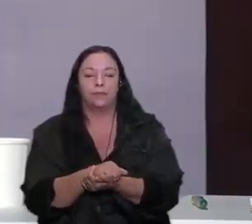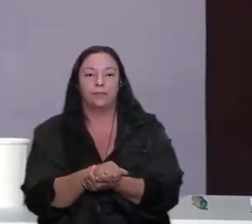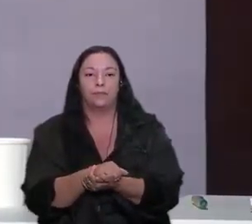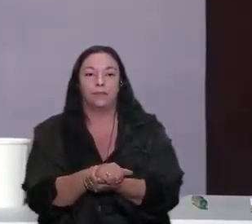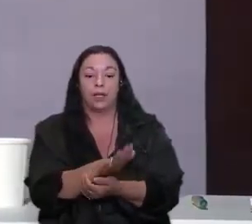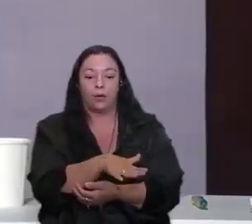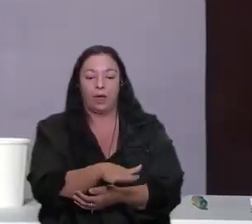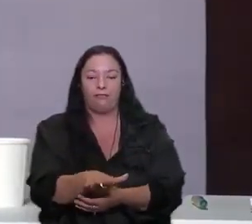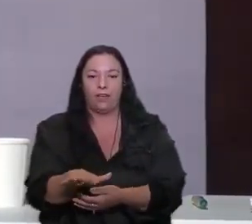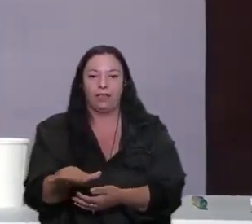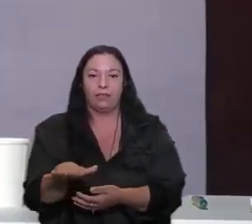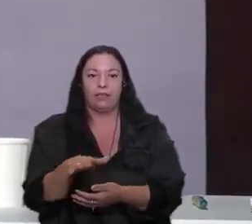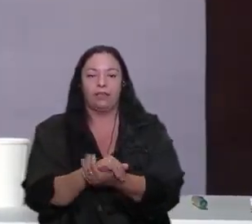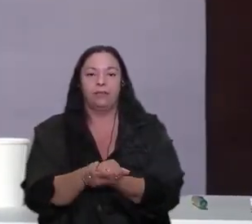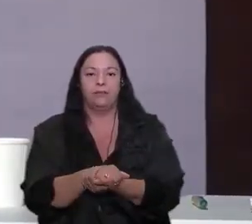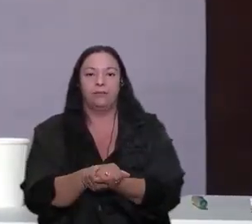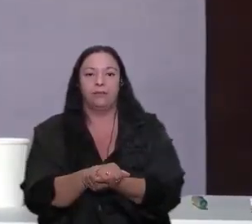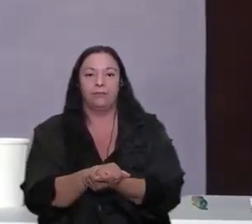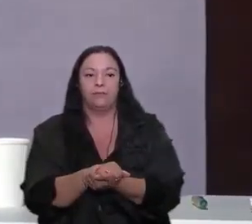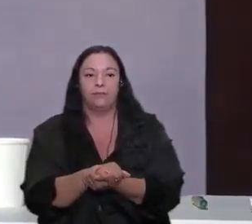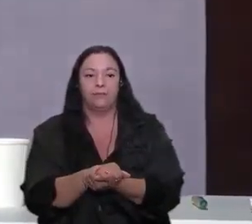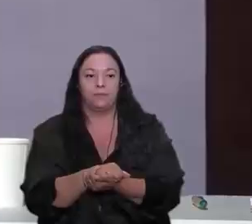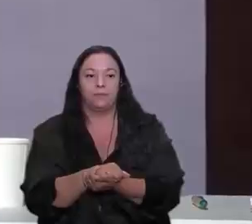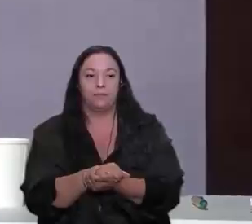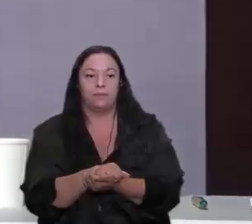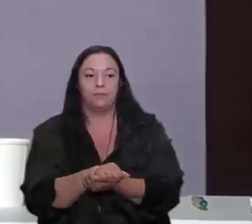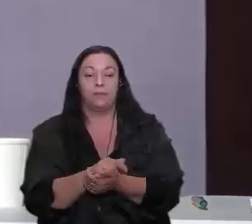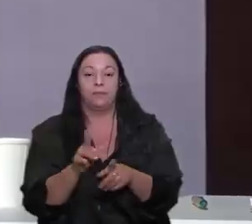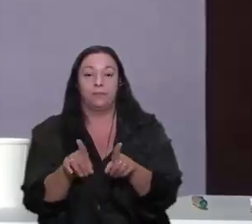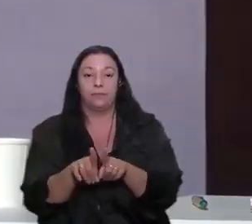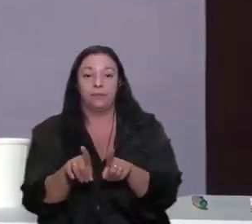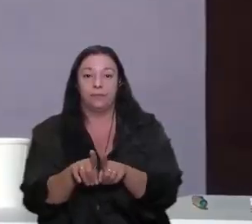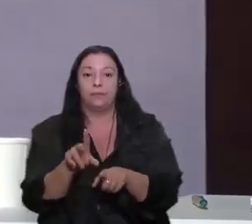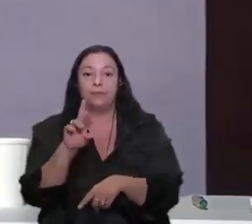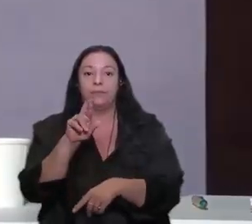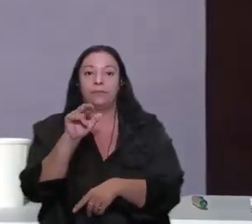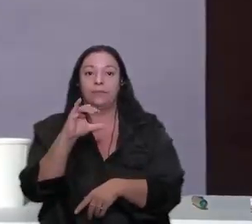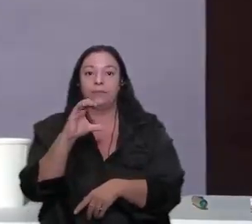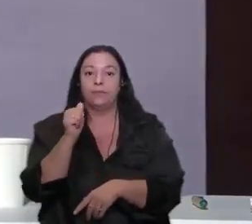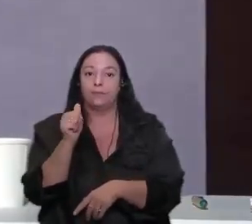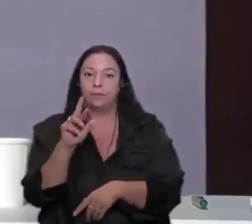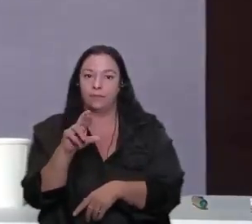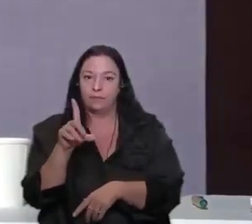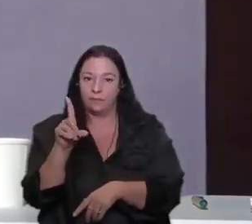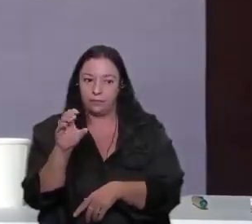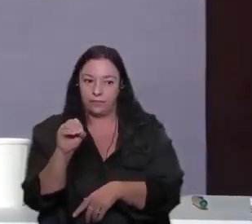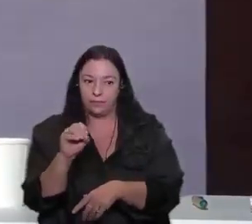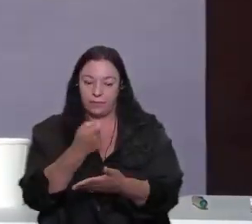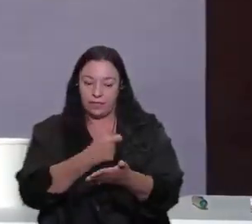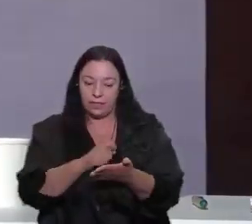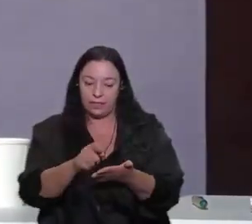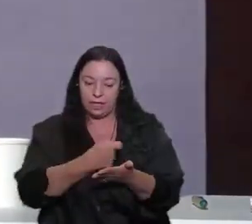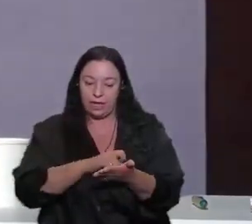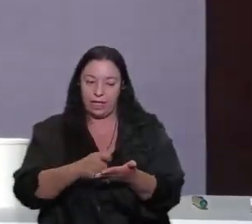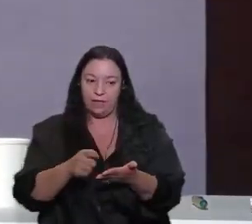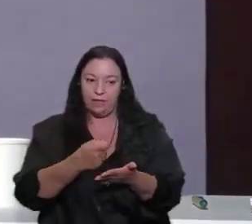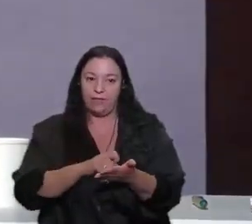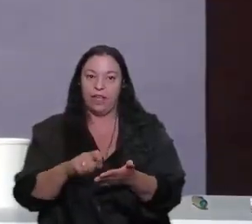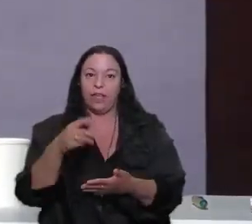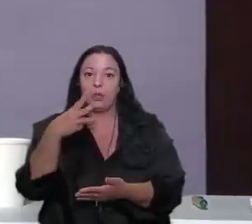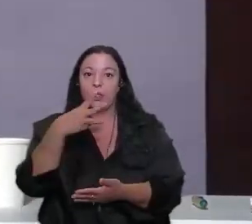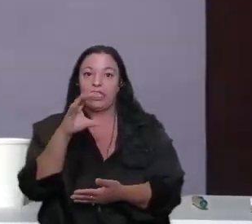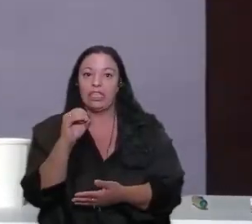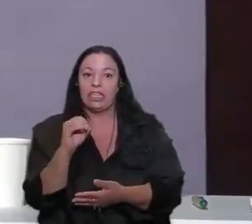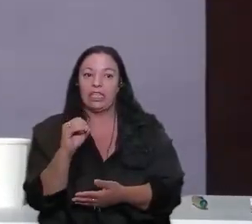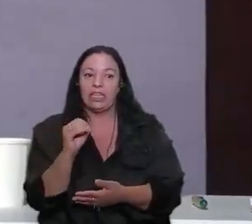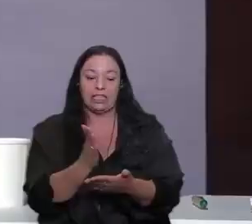a infância. E temos aqui também o Ricardo Ramos Filho, que escreveu 30 livros, que escreveu uma vida inteira para